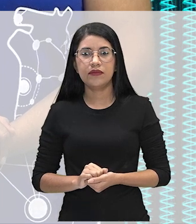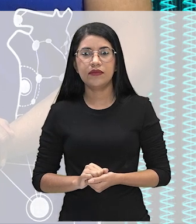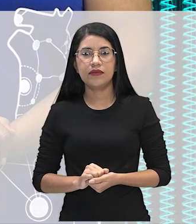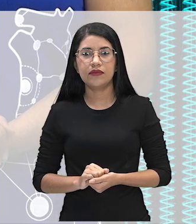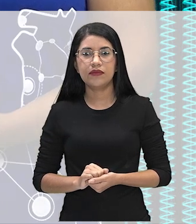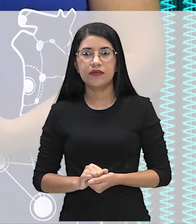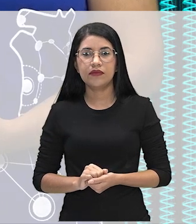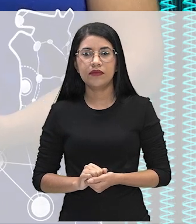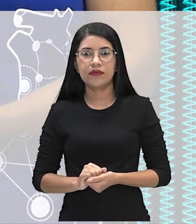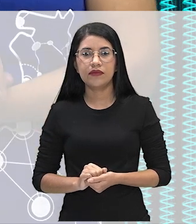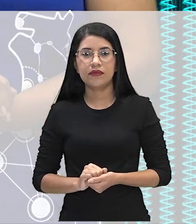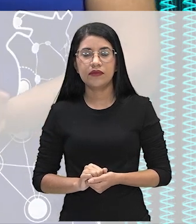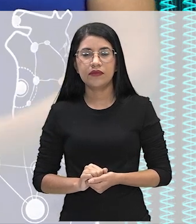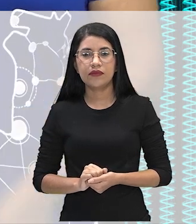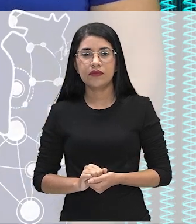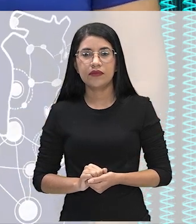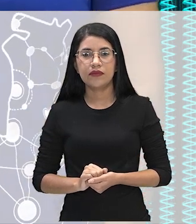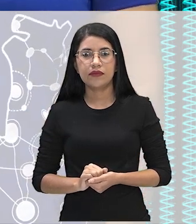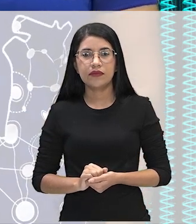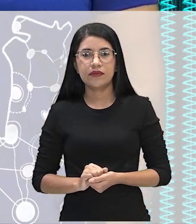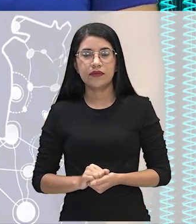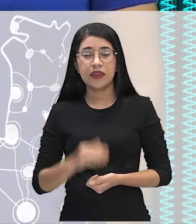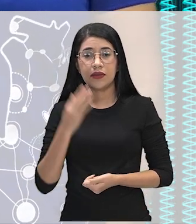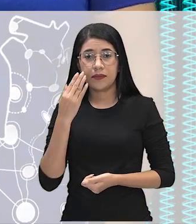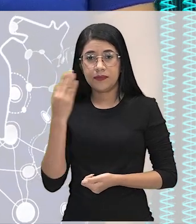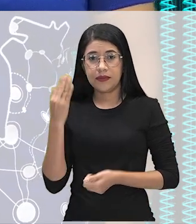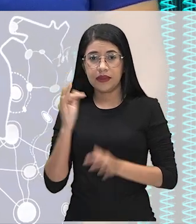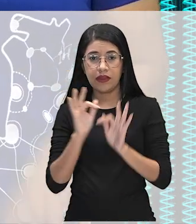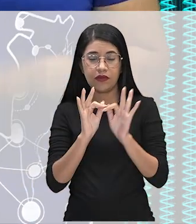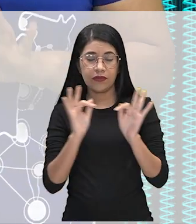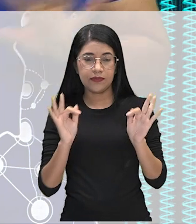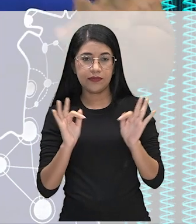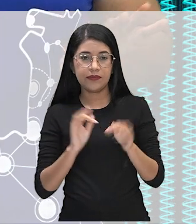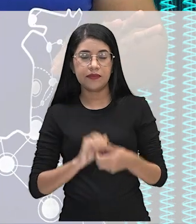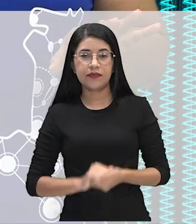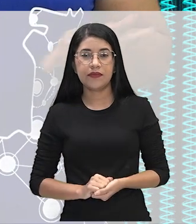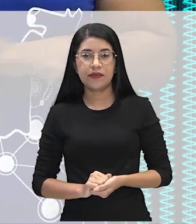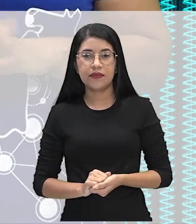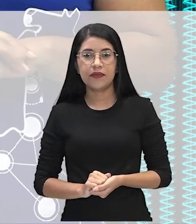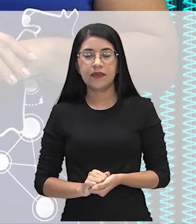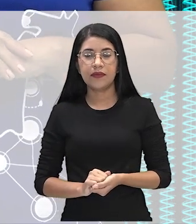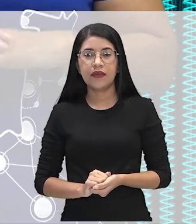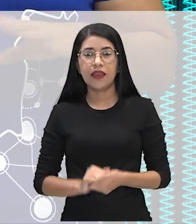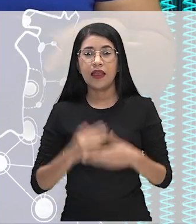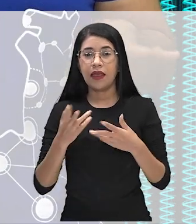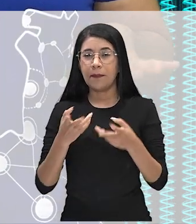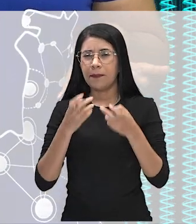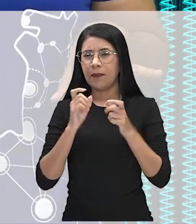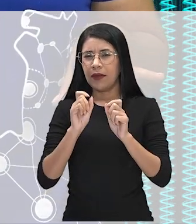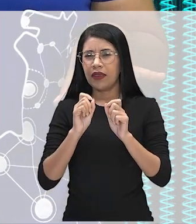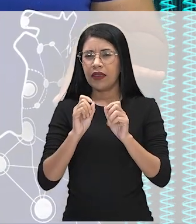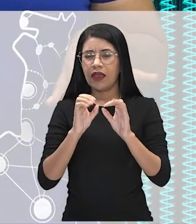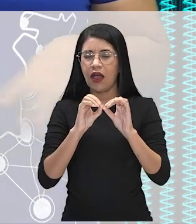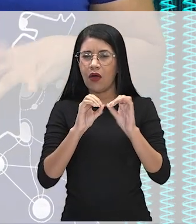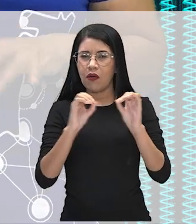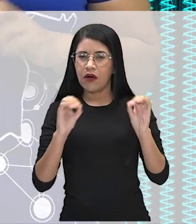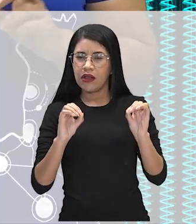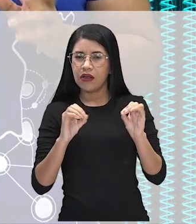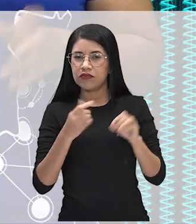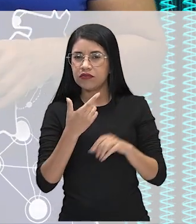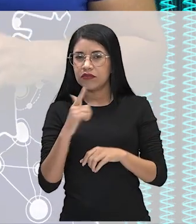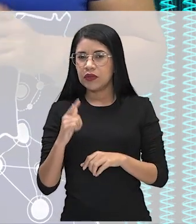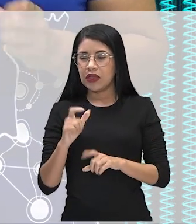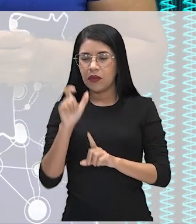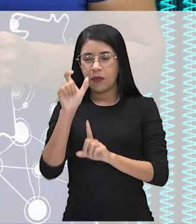Ok, eu tenho, vamos lá? Is a student. Observem que essa oração não tem o sujeito, não tem